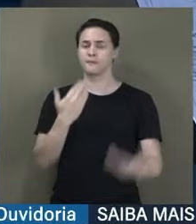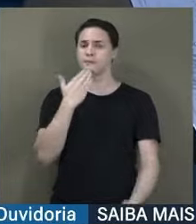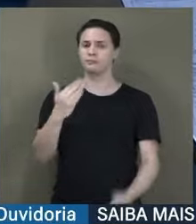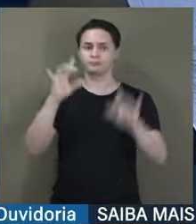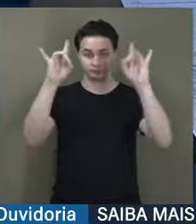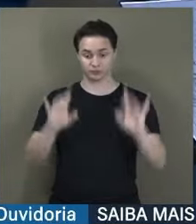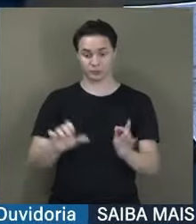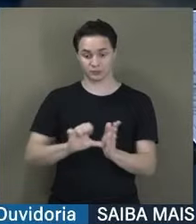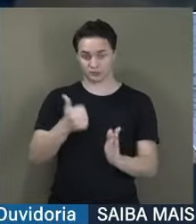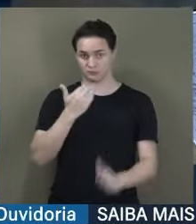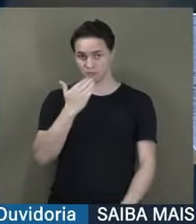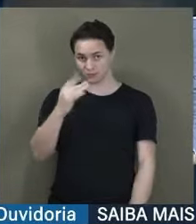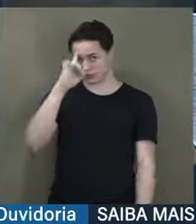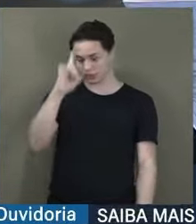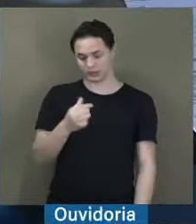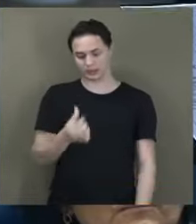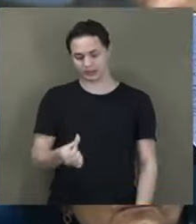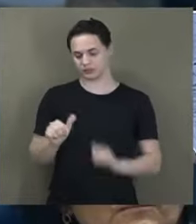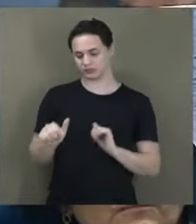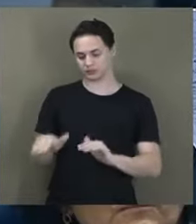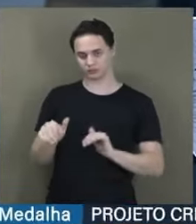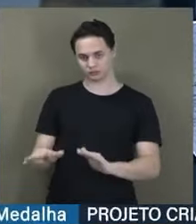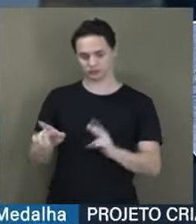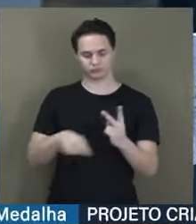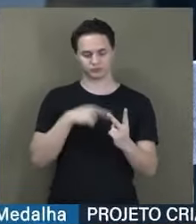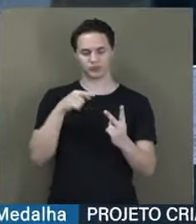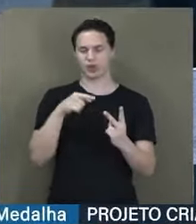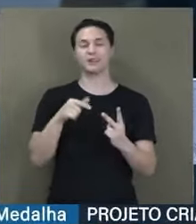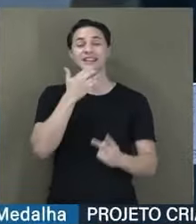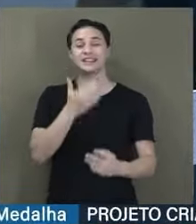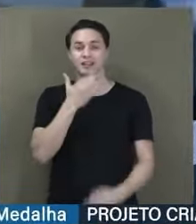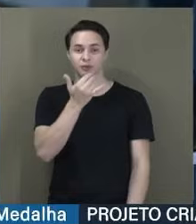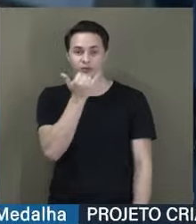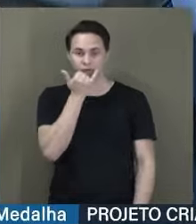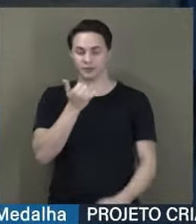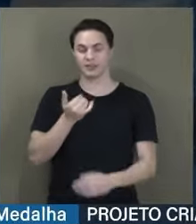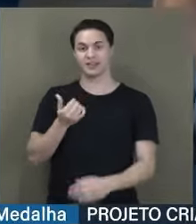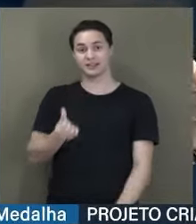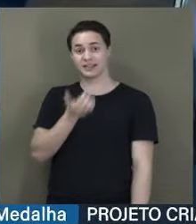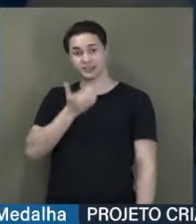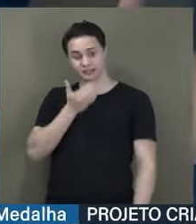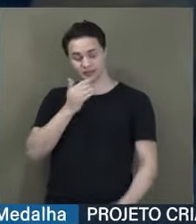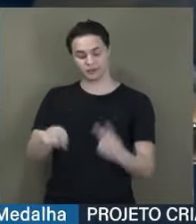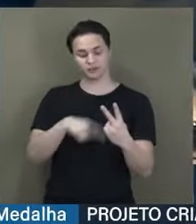o primeiro pedido foi dia 6 de dezembro, o segundo pedido foi dia 20 de dezembro, e nós não tivemos